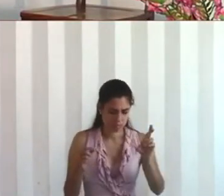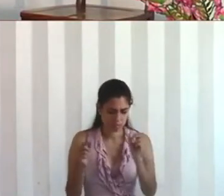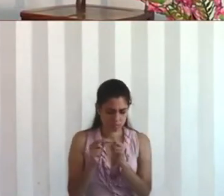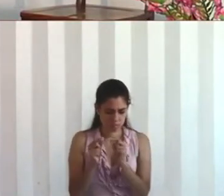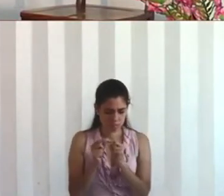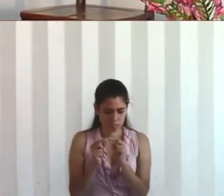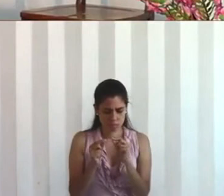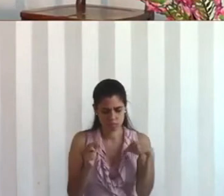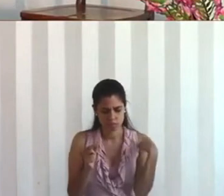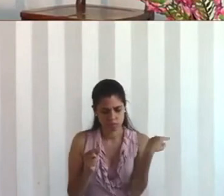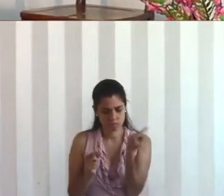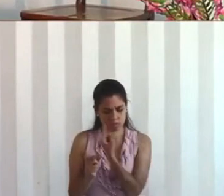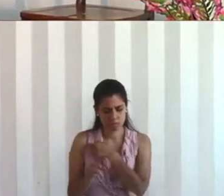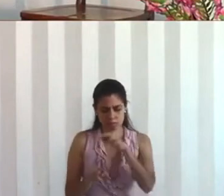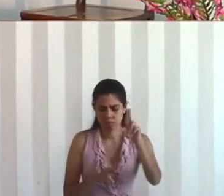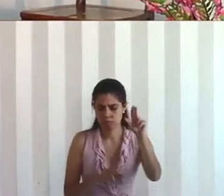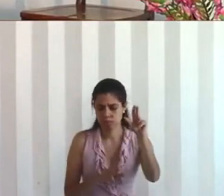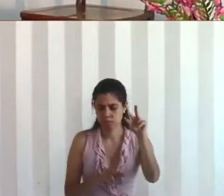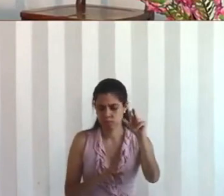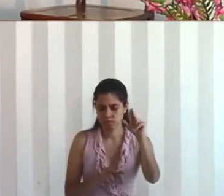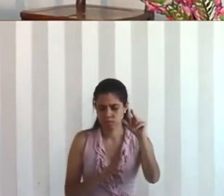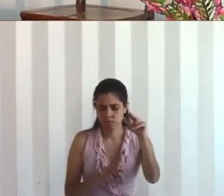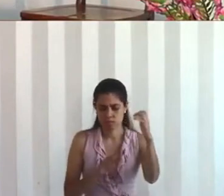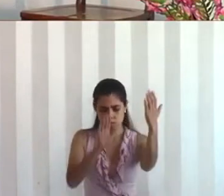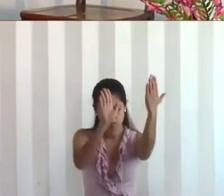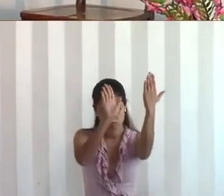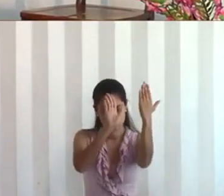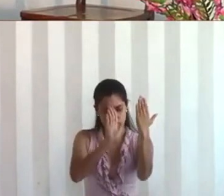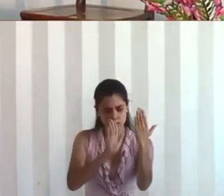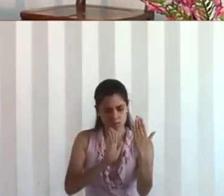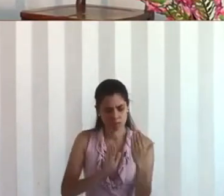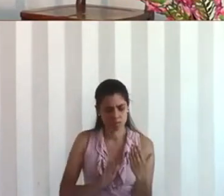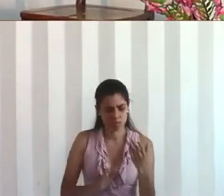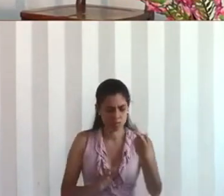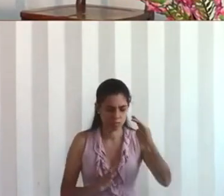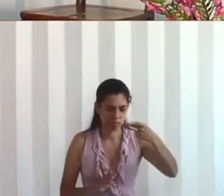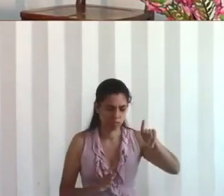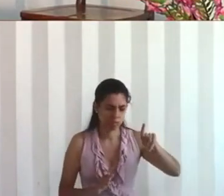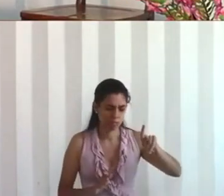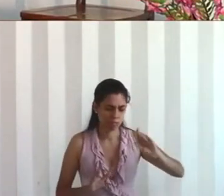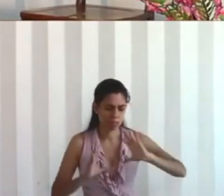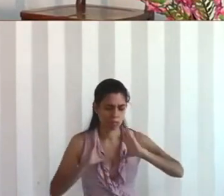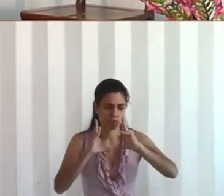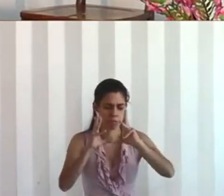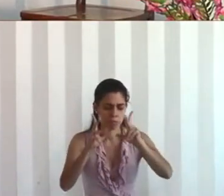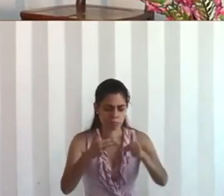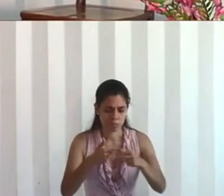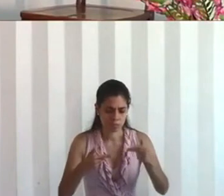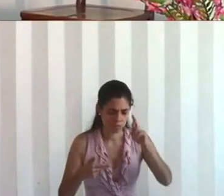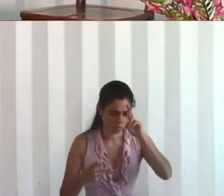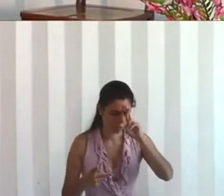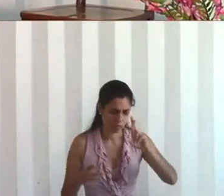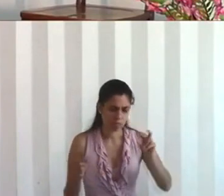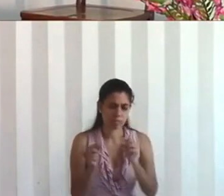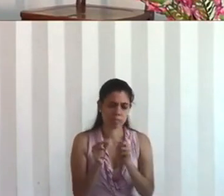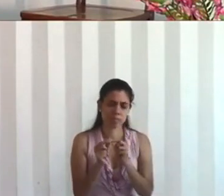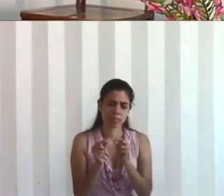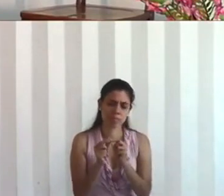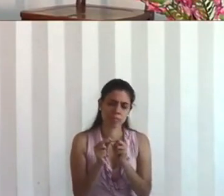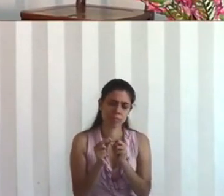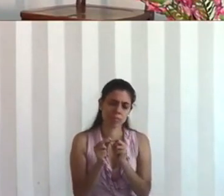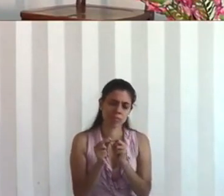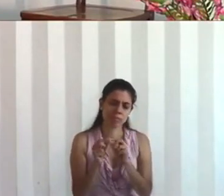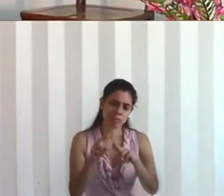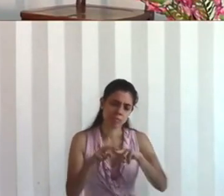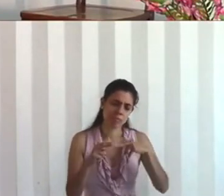imagem e semelhança, Tu criaste todas as demais coisas para o louvor da Sua glória. O Senhor nos executou de forma linda a tua